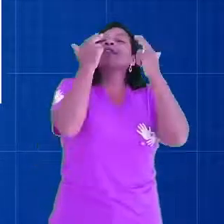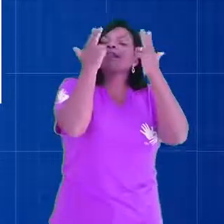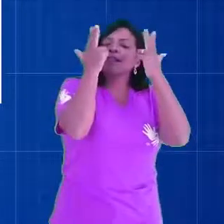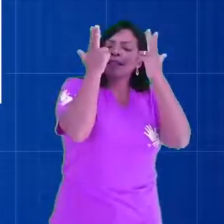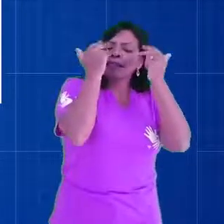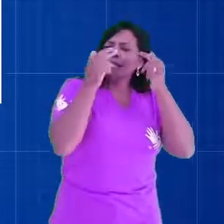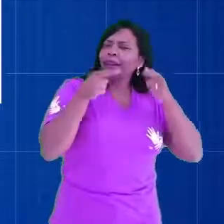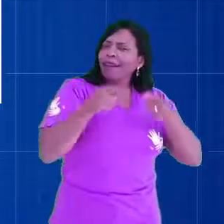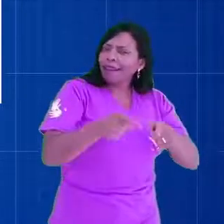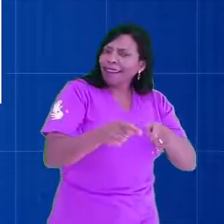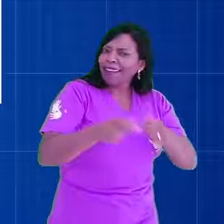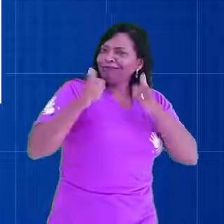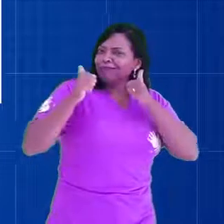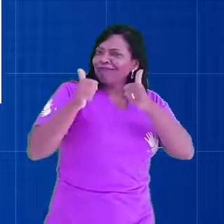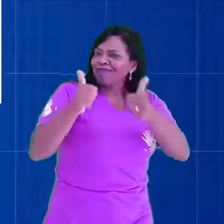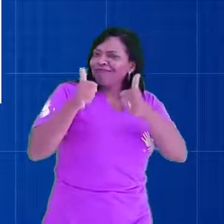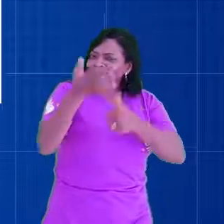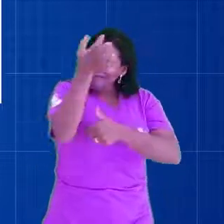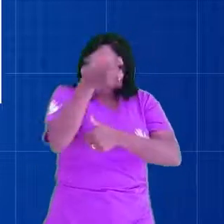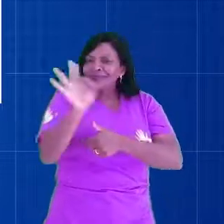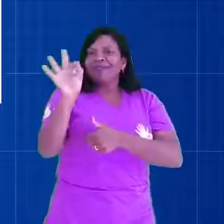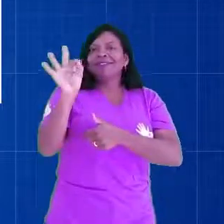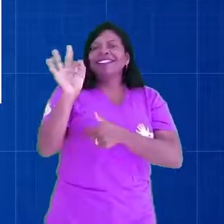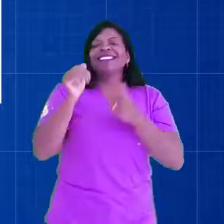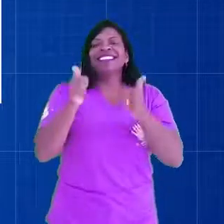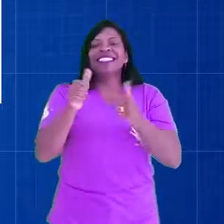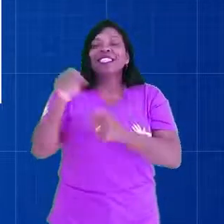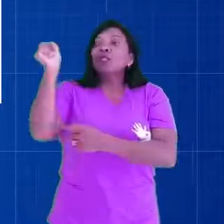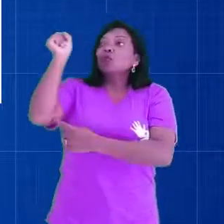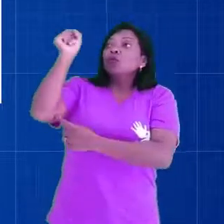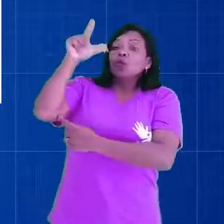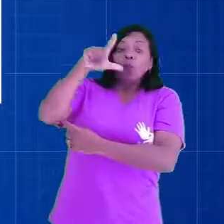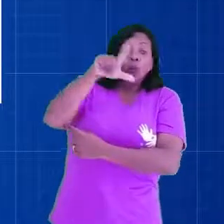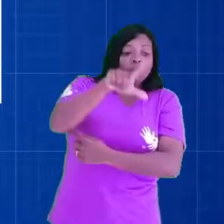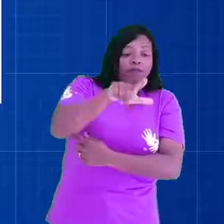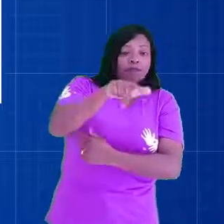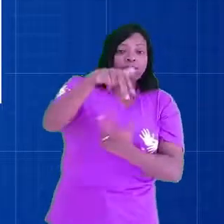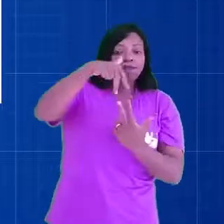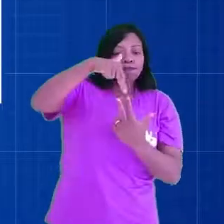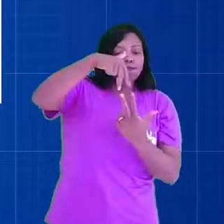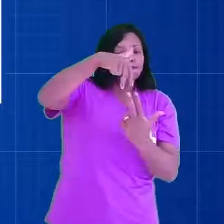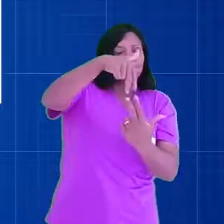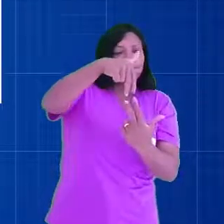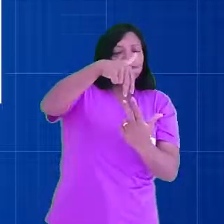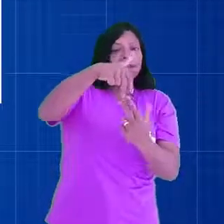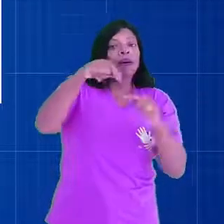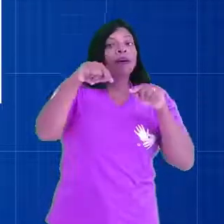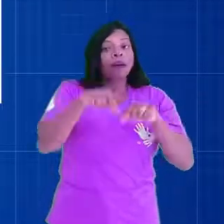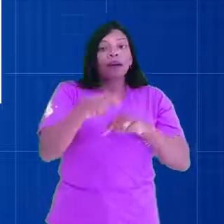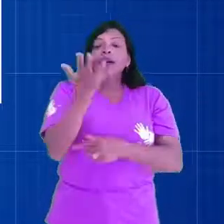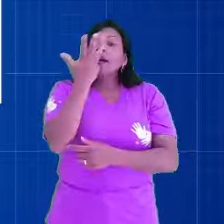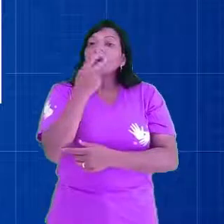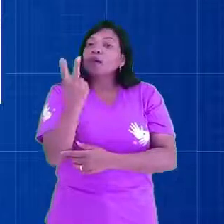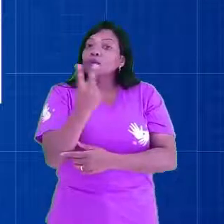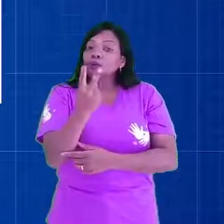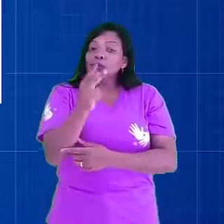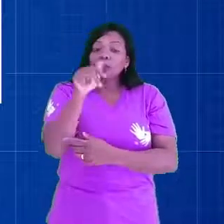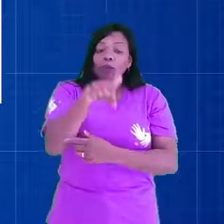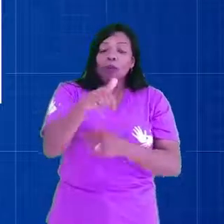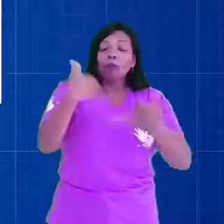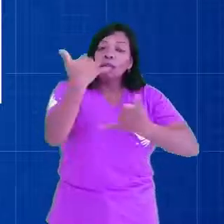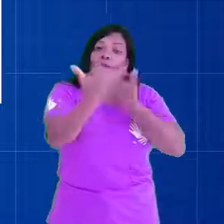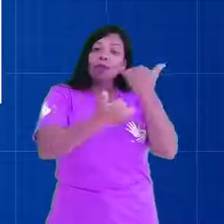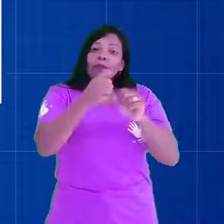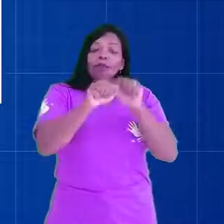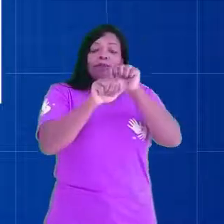Natural, isso mesmo. É o sol que está sendo projetado ali e as crianças estão brincando com as